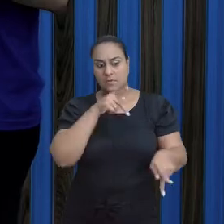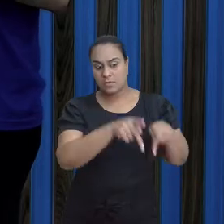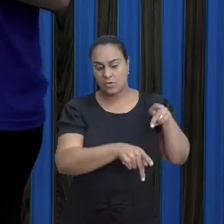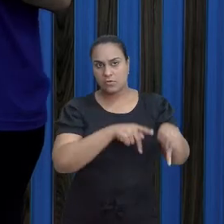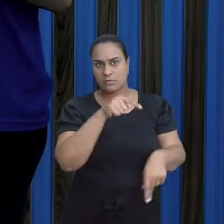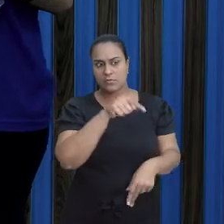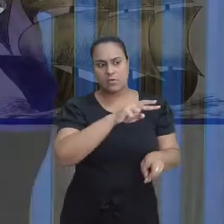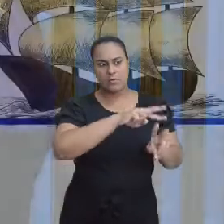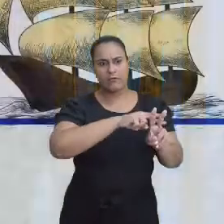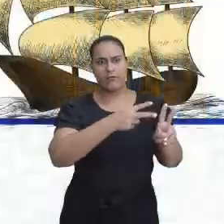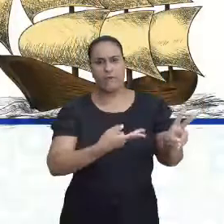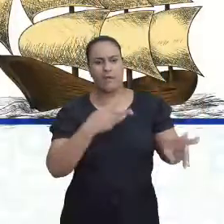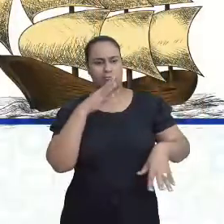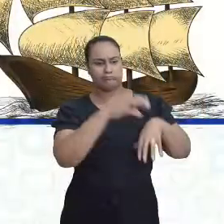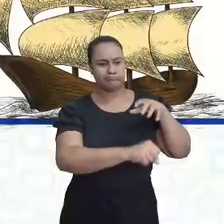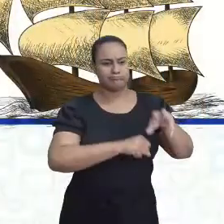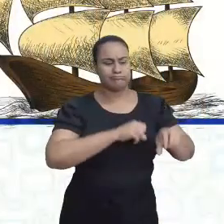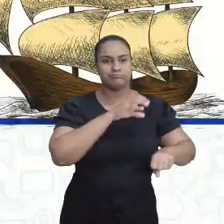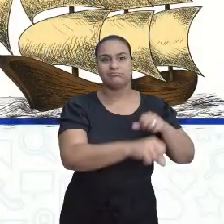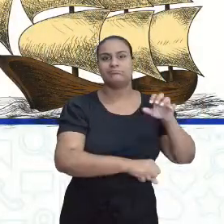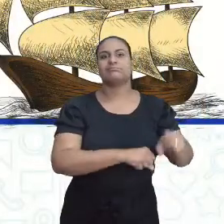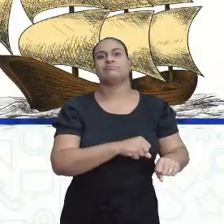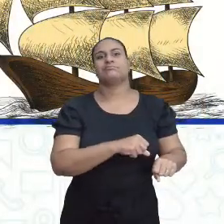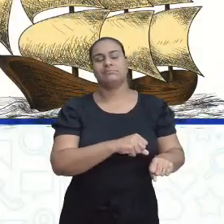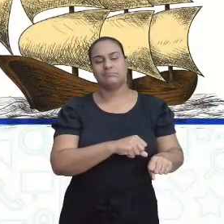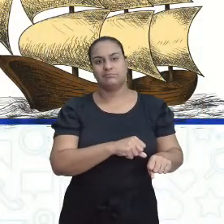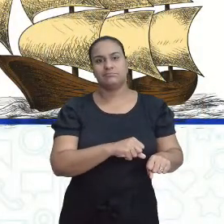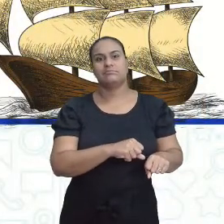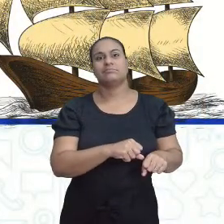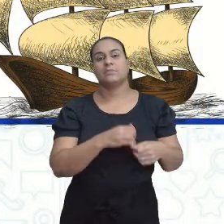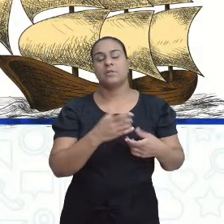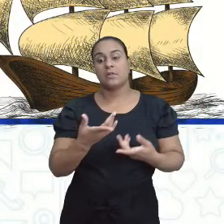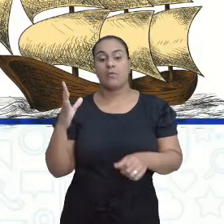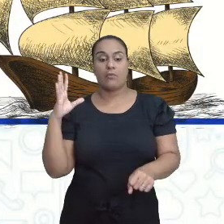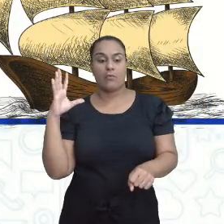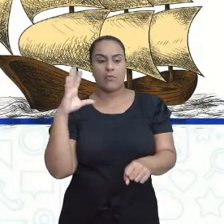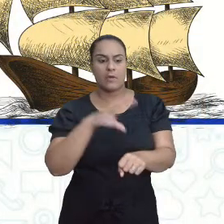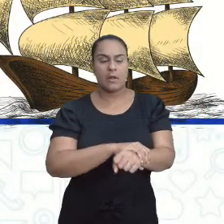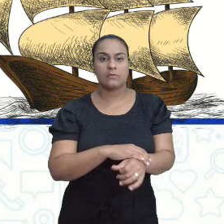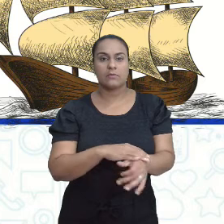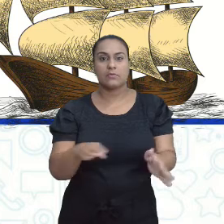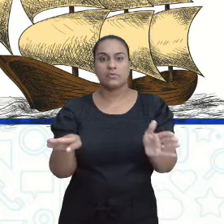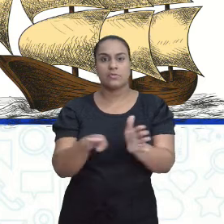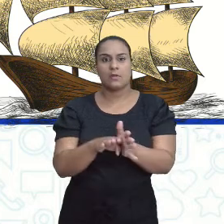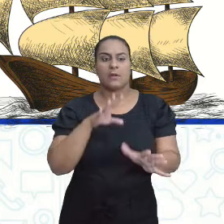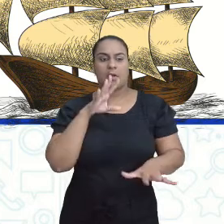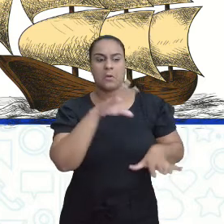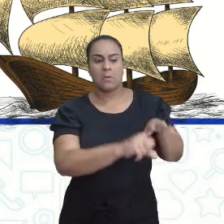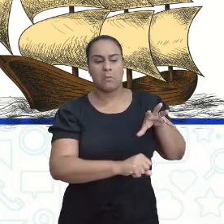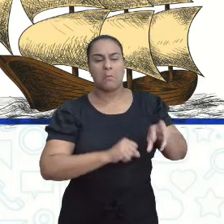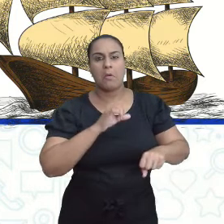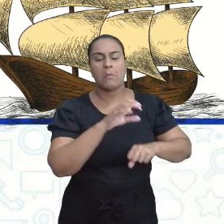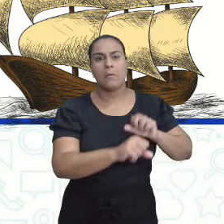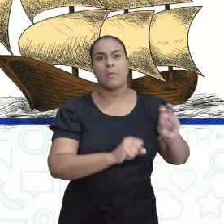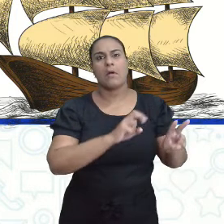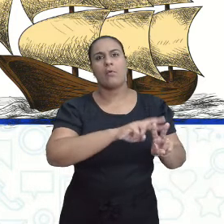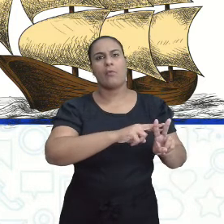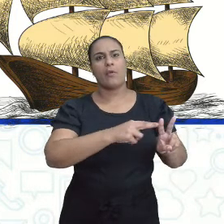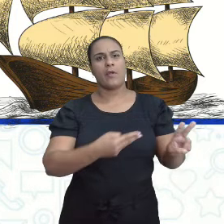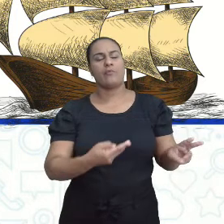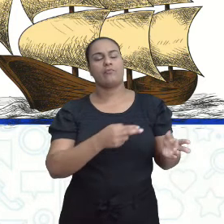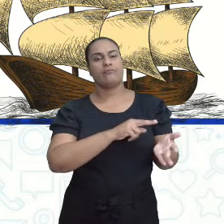seus recursos explorados, né? Então, os colonizadores, quando chegaram aqui, exploraram. E a gente sabe que a